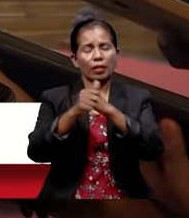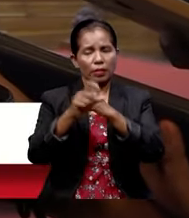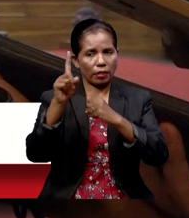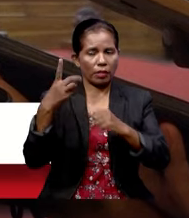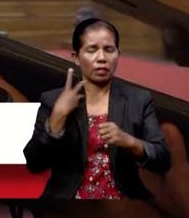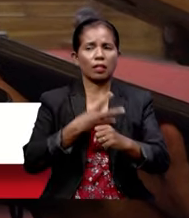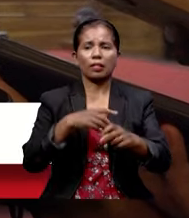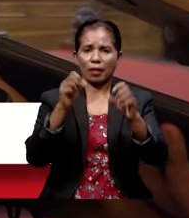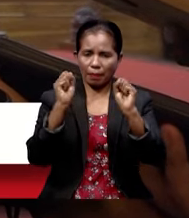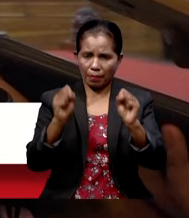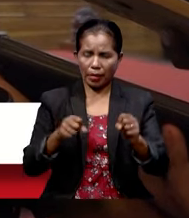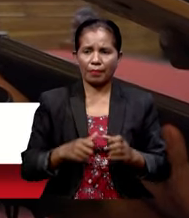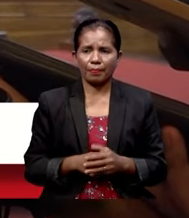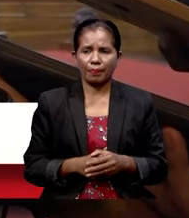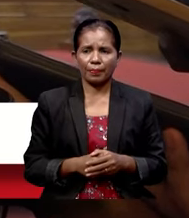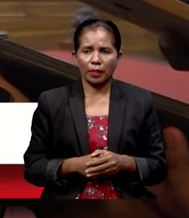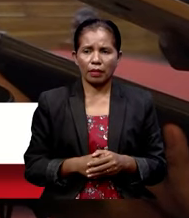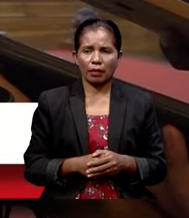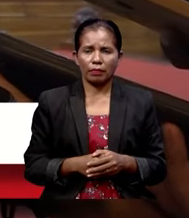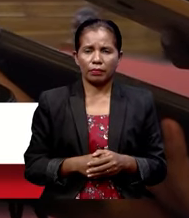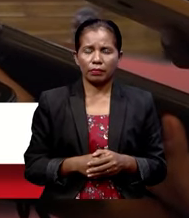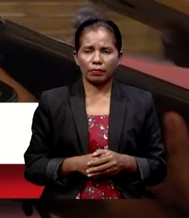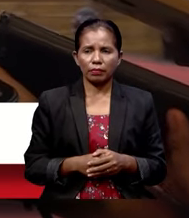ite bele, bele,